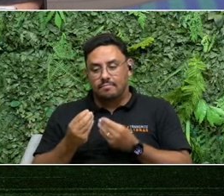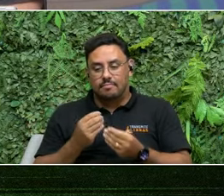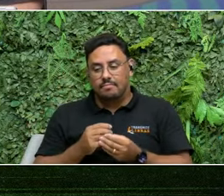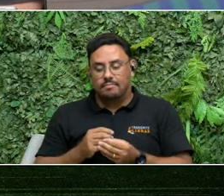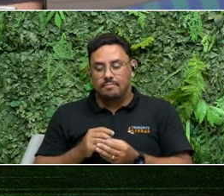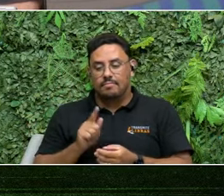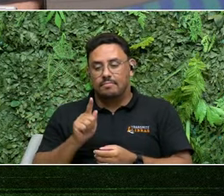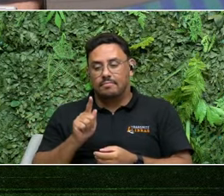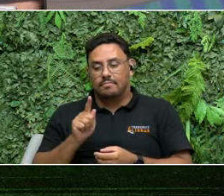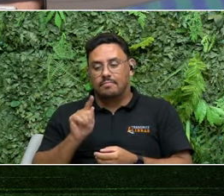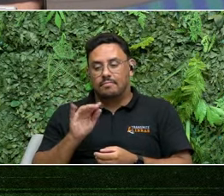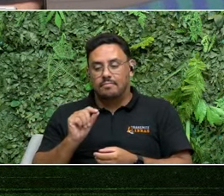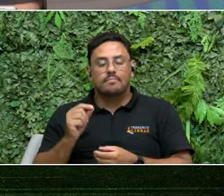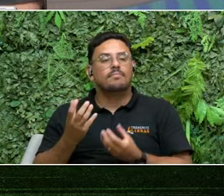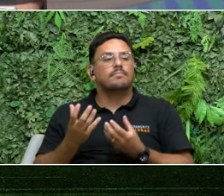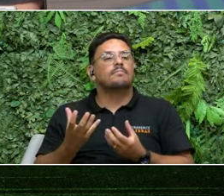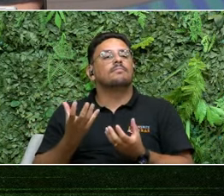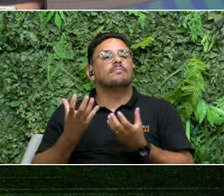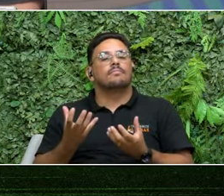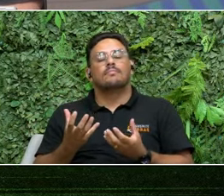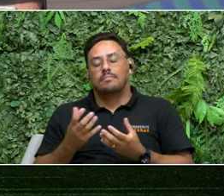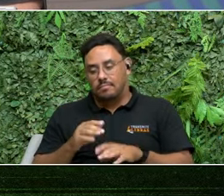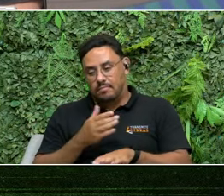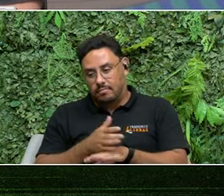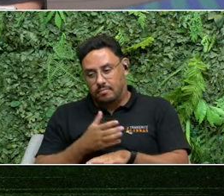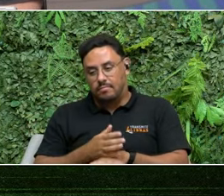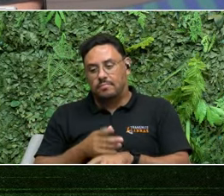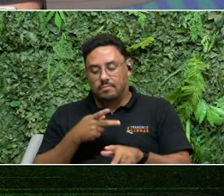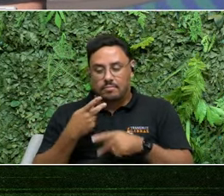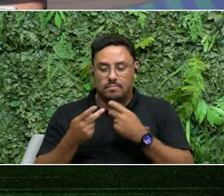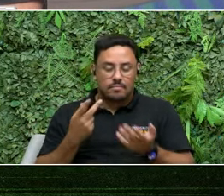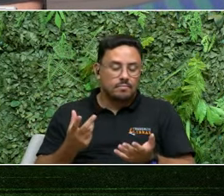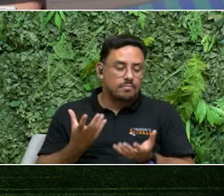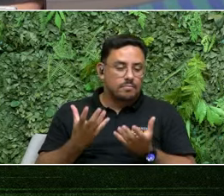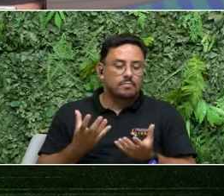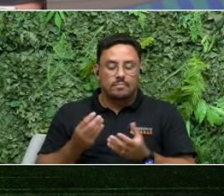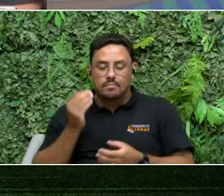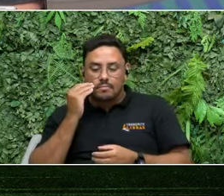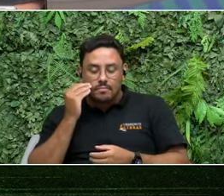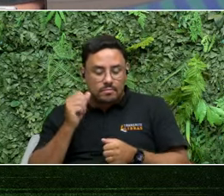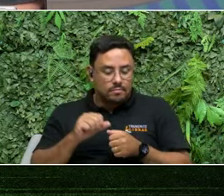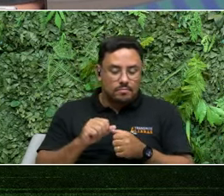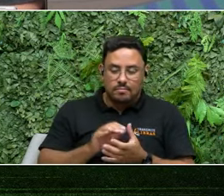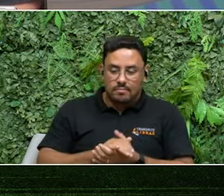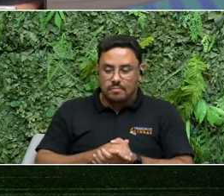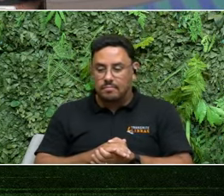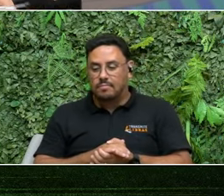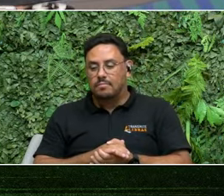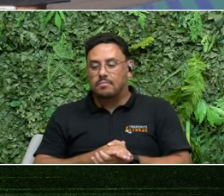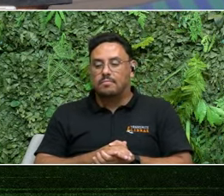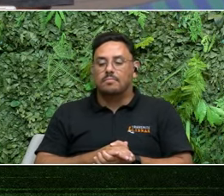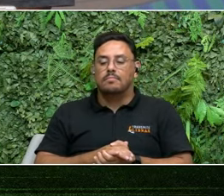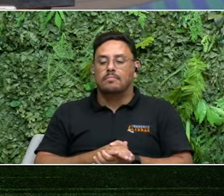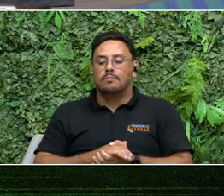jubert que do que quer o treinador pelo menos os caras Falam assim ah ele quer isso vamos tentar fazer ou